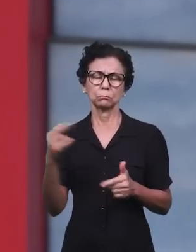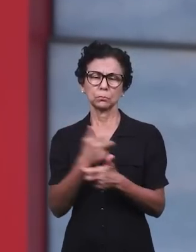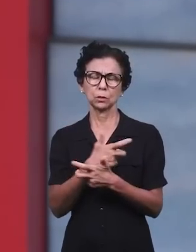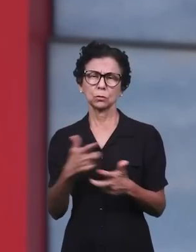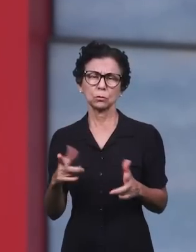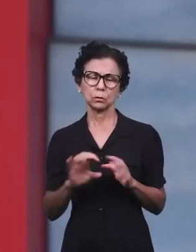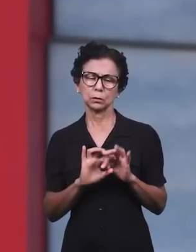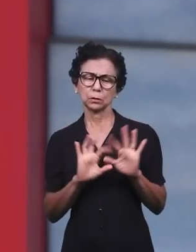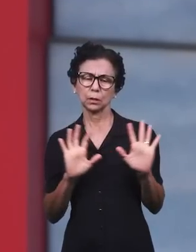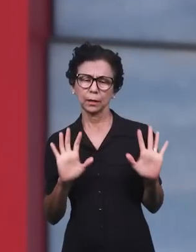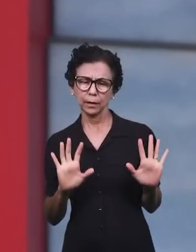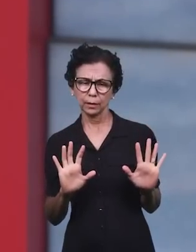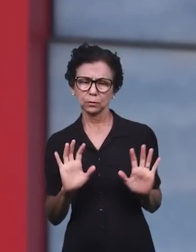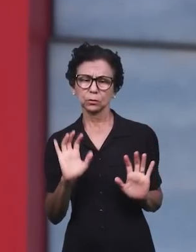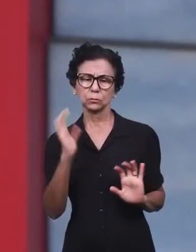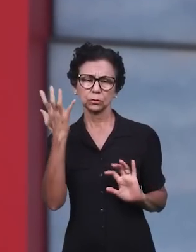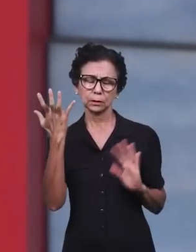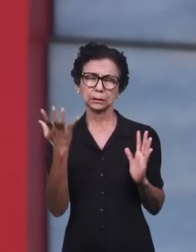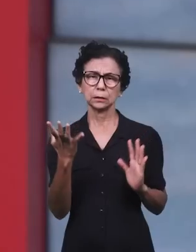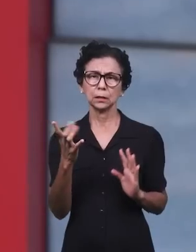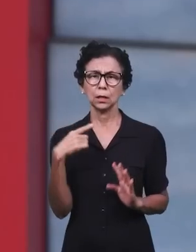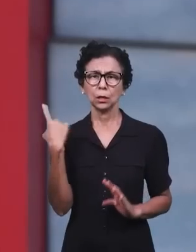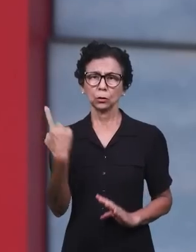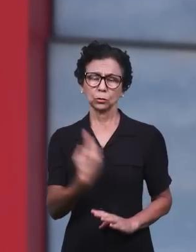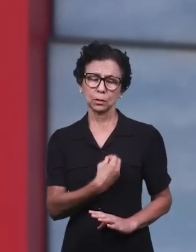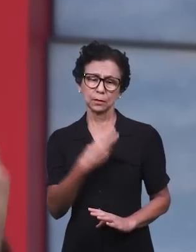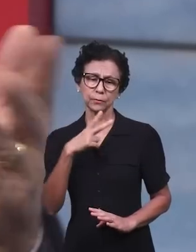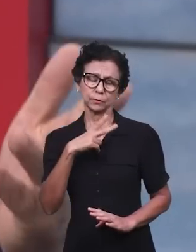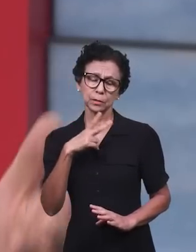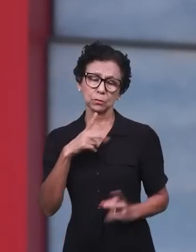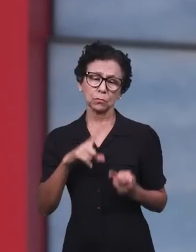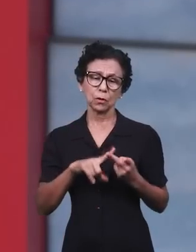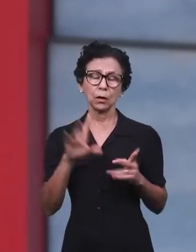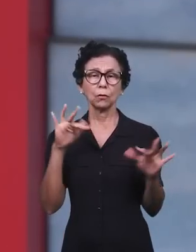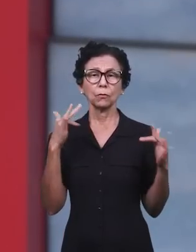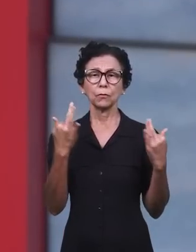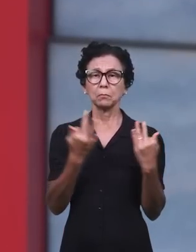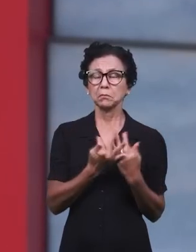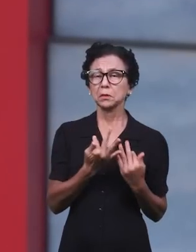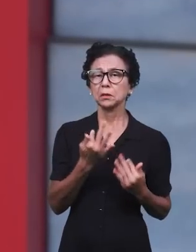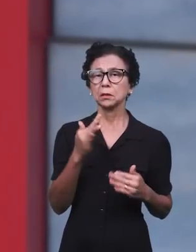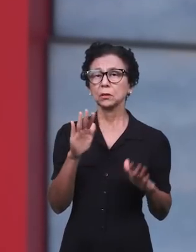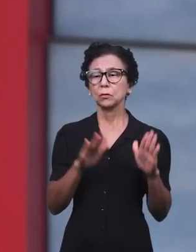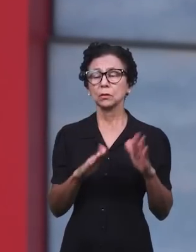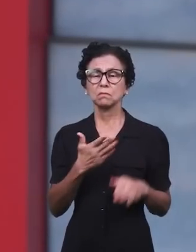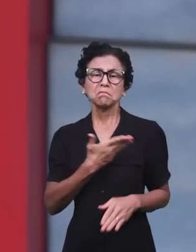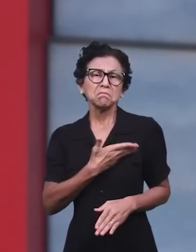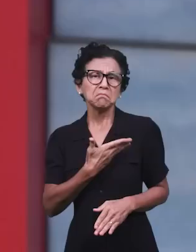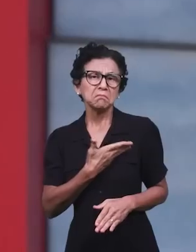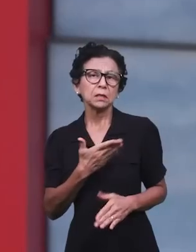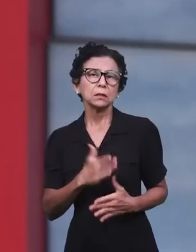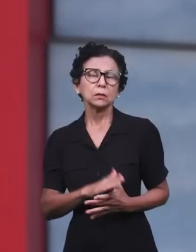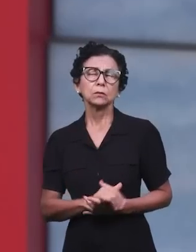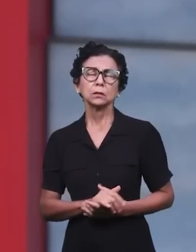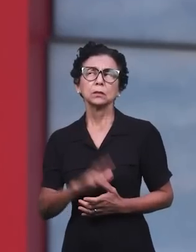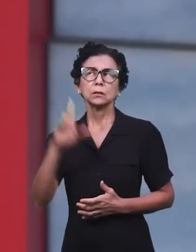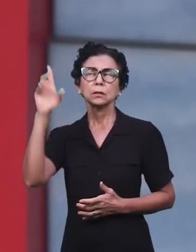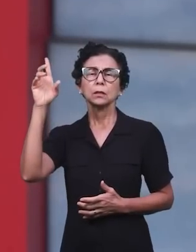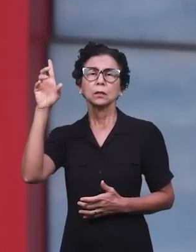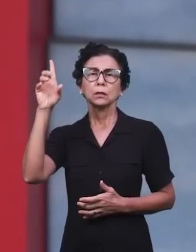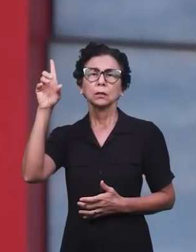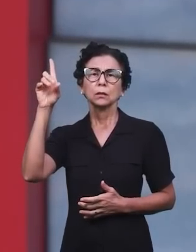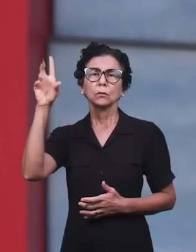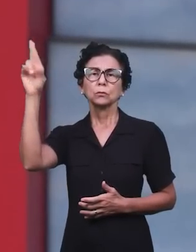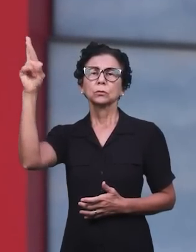conosco, ou com um familiar nosso, ou com um conhecido nosso, ou até desconhecido, mas nós temos contato com eles, o Senhor vai ter um propósito com isso. E